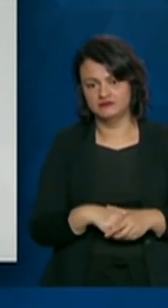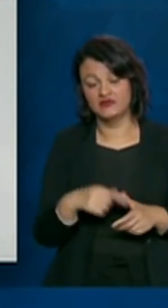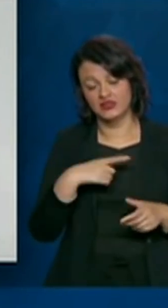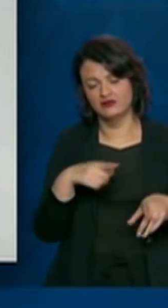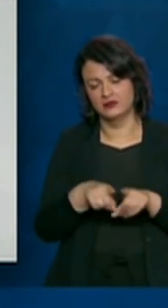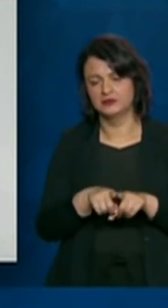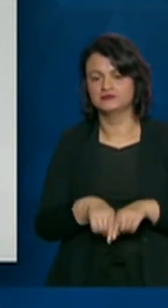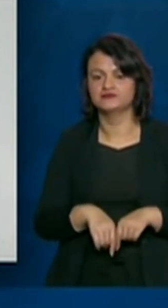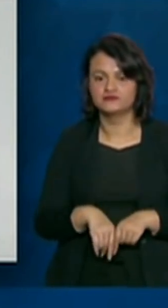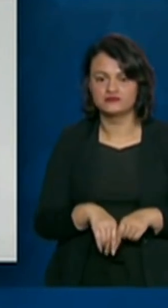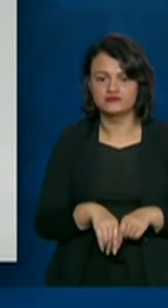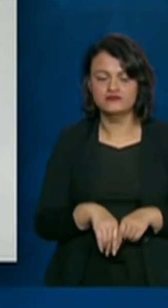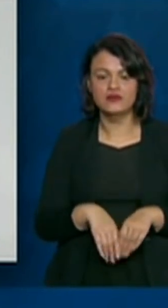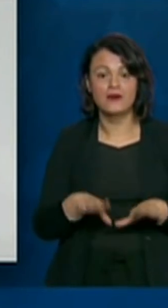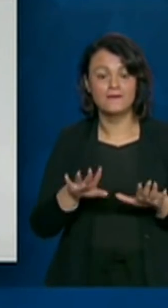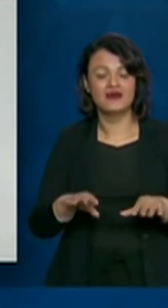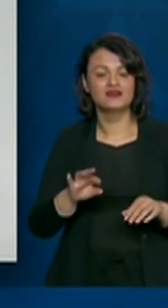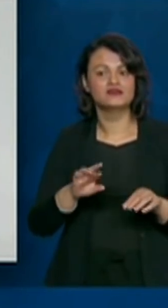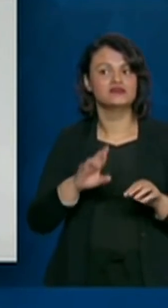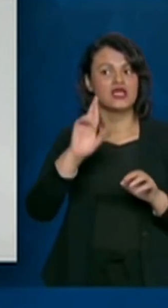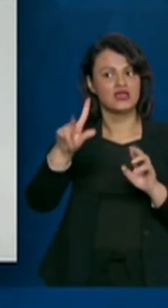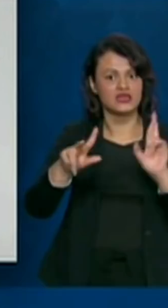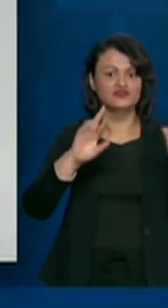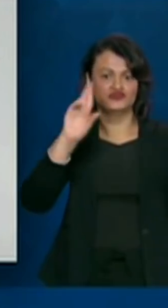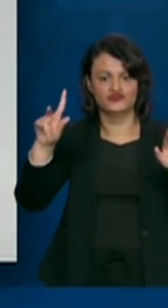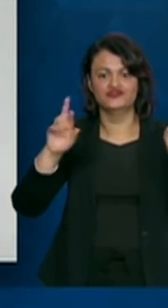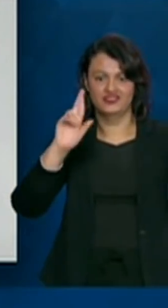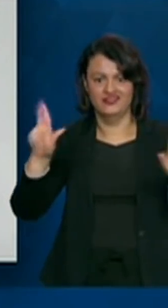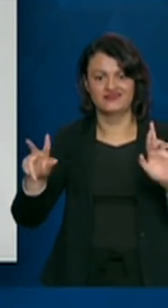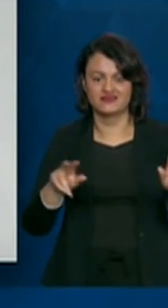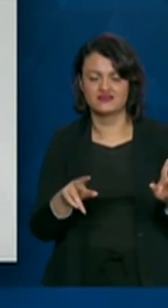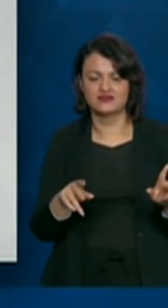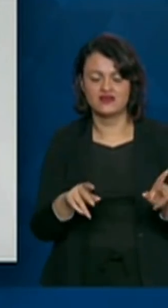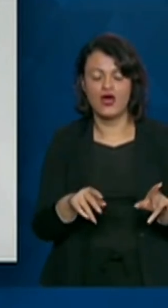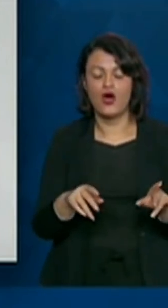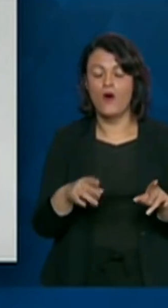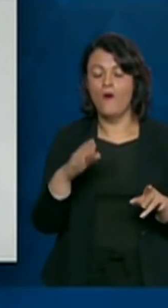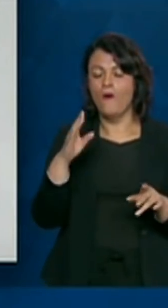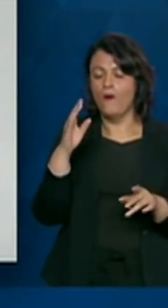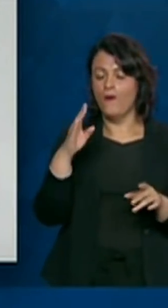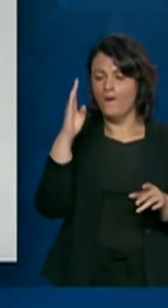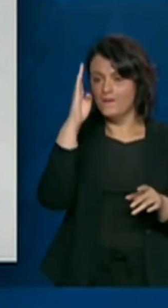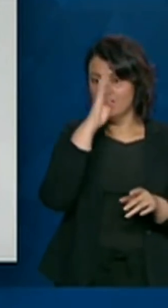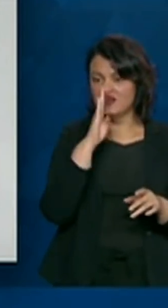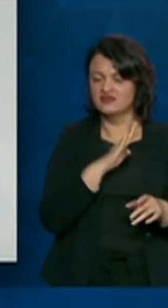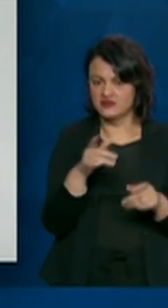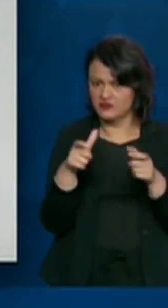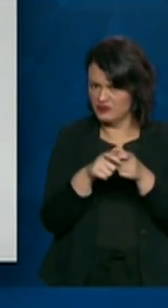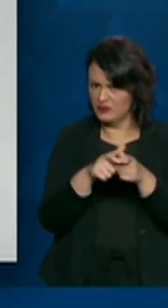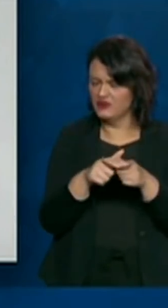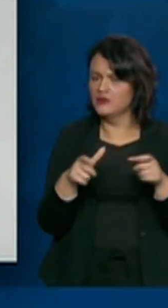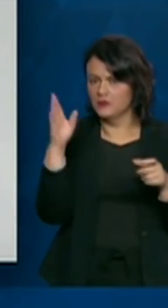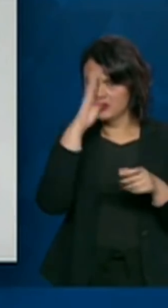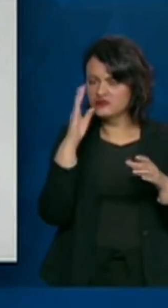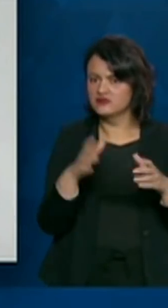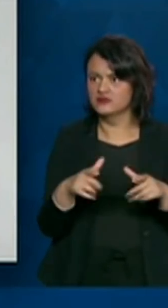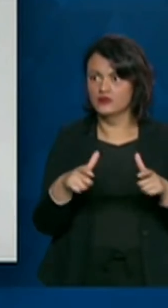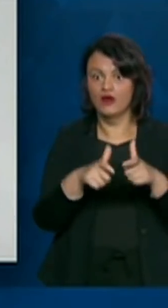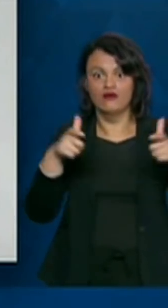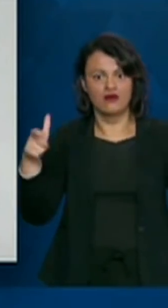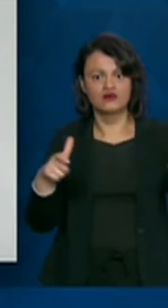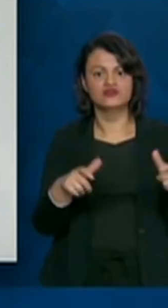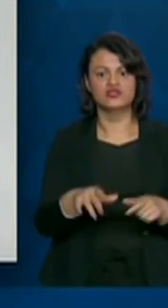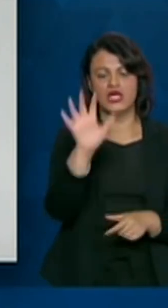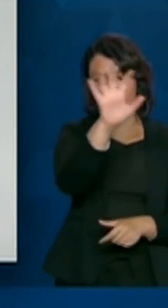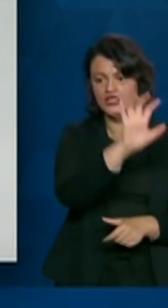enfatizar que há diferenças regionais. O Brasil ele é quase um continente, e essas diferenças regionais têm que ser levadas